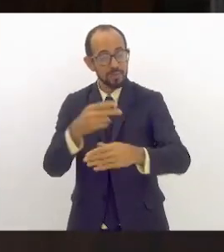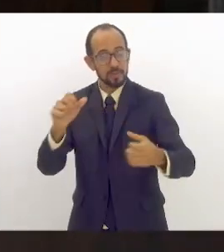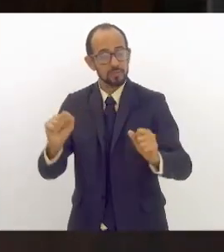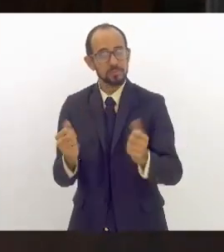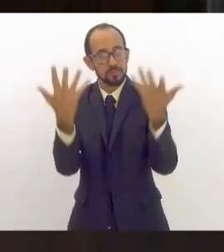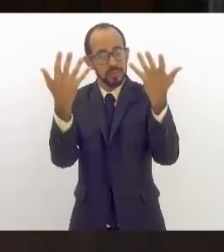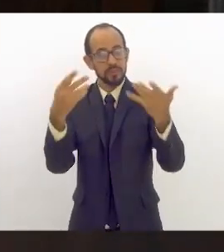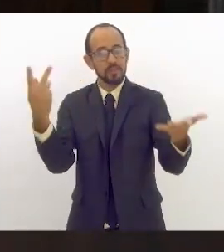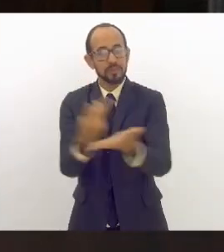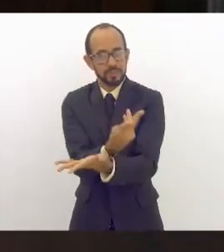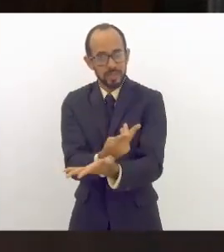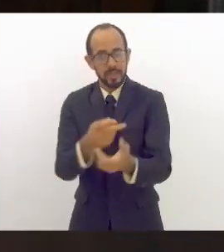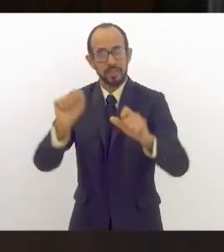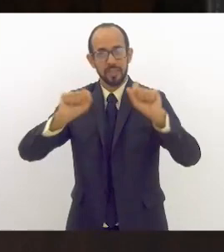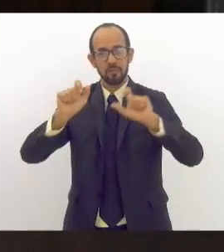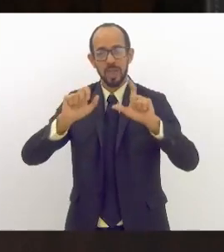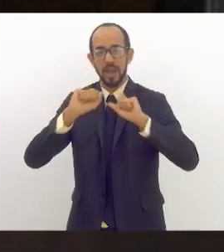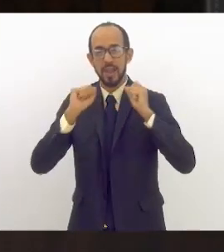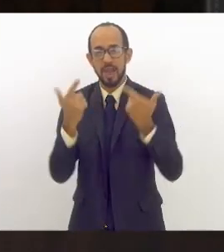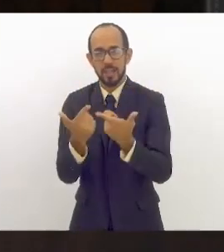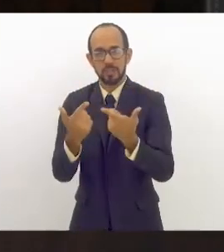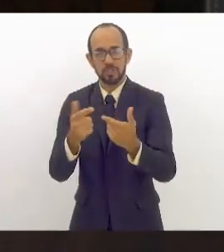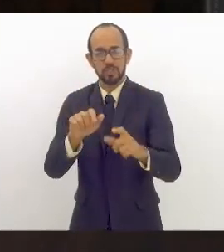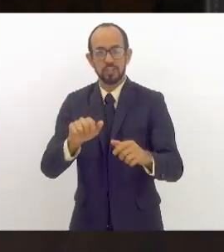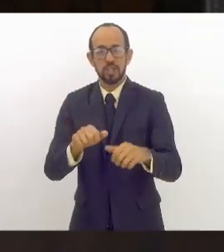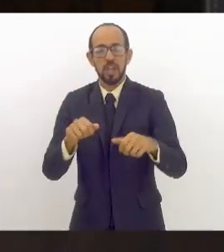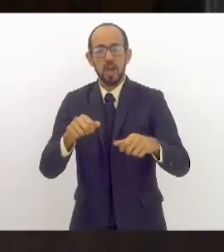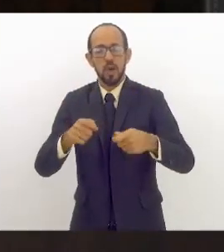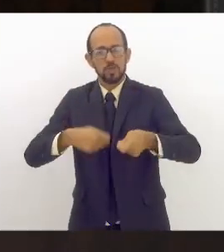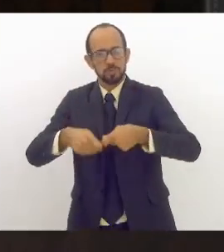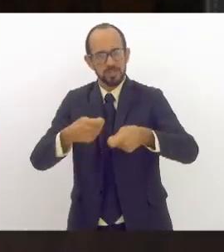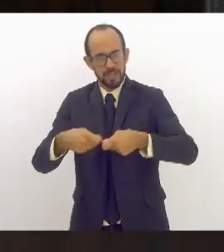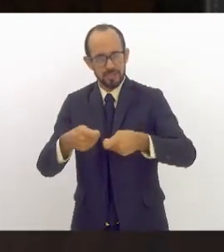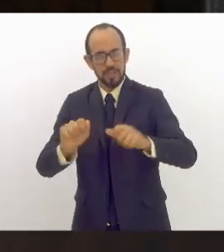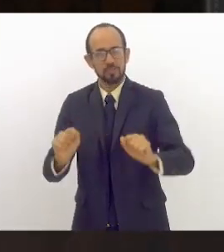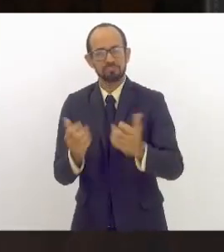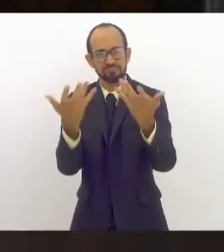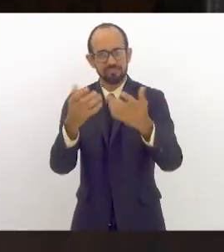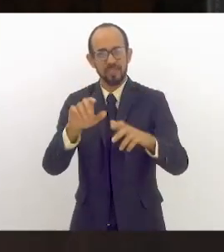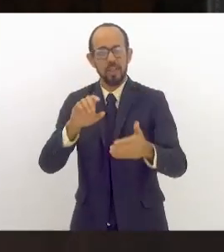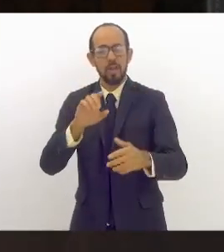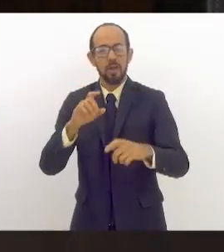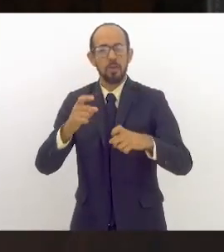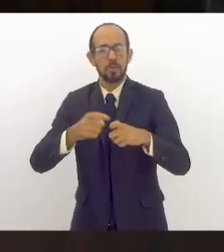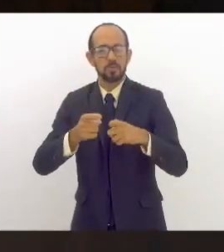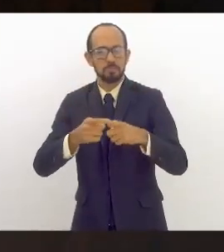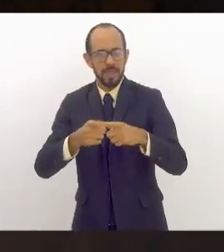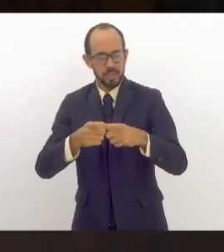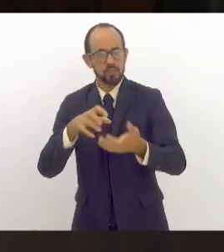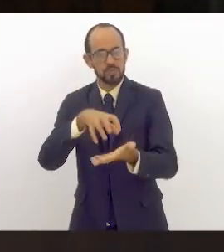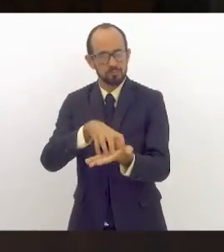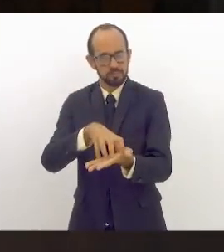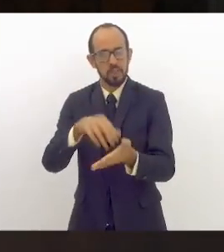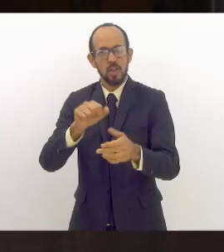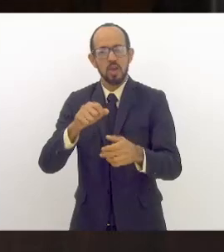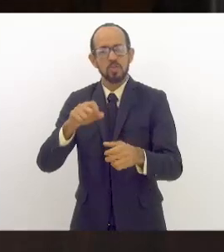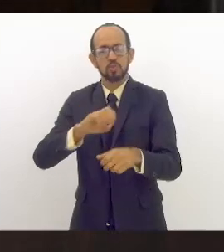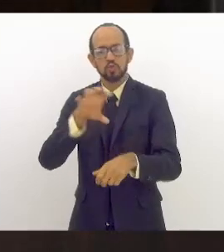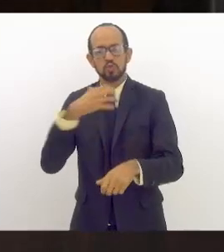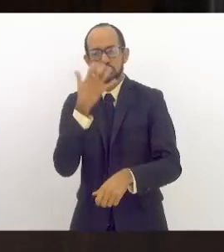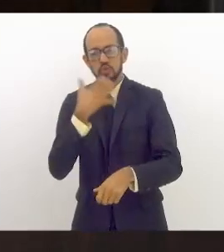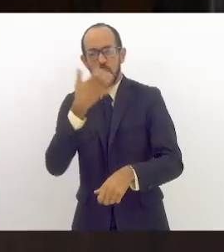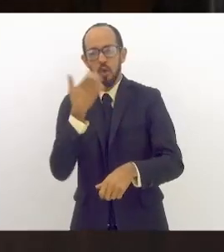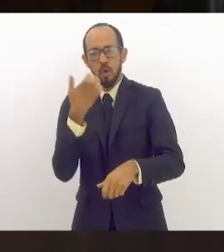TV alerj o cerimonial a segurança o departamento médico departamento de som comunicação social